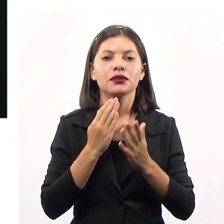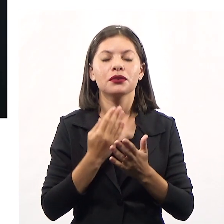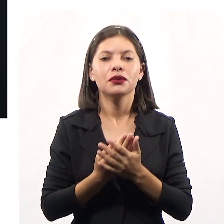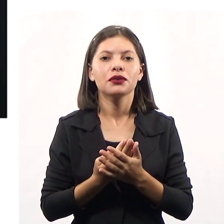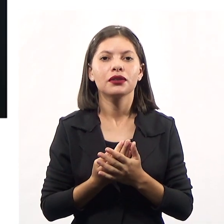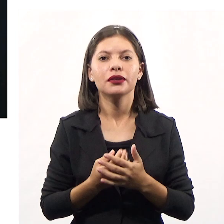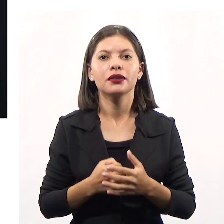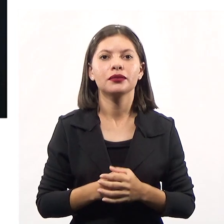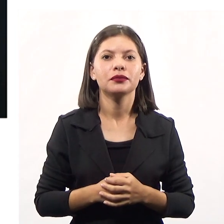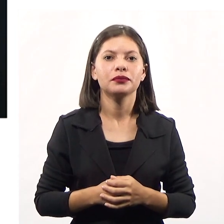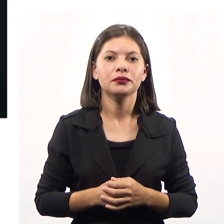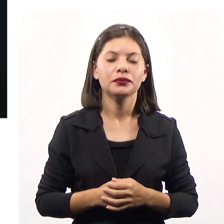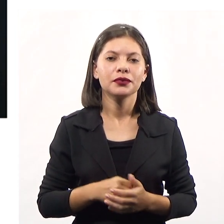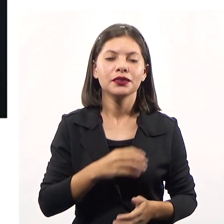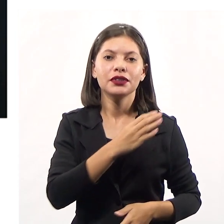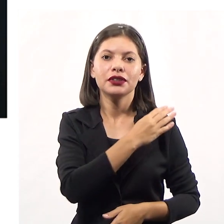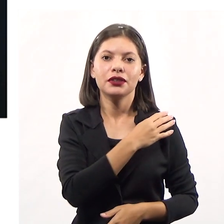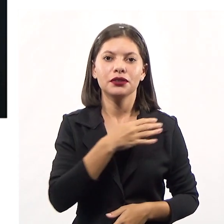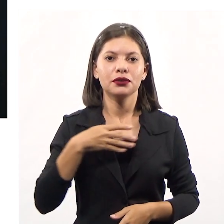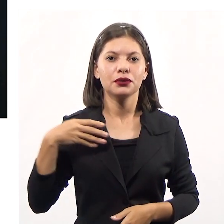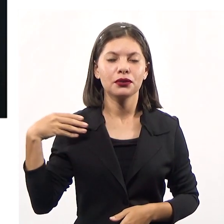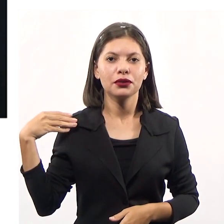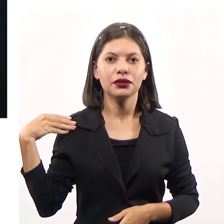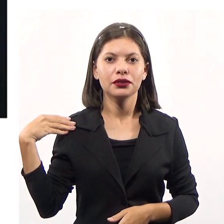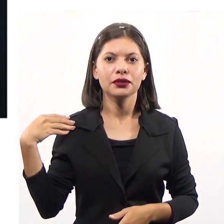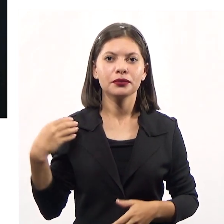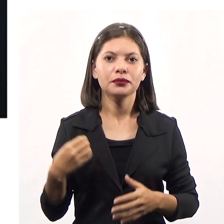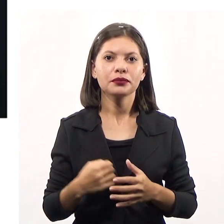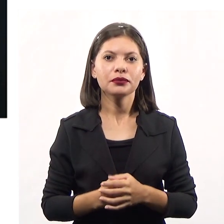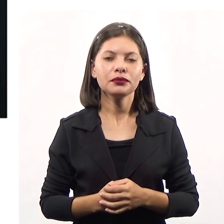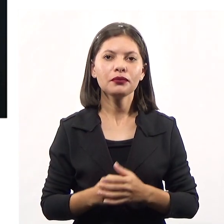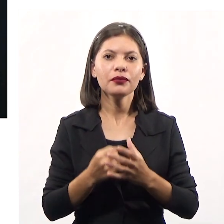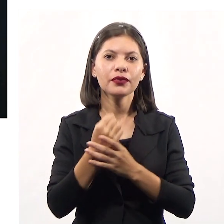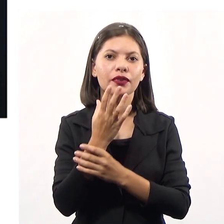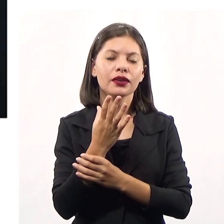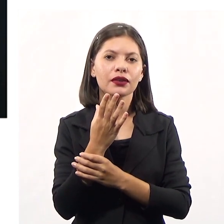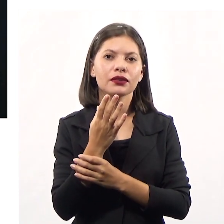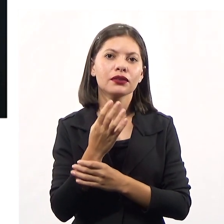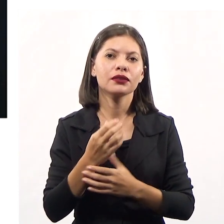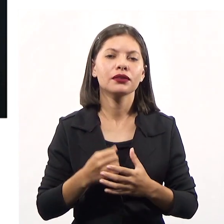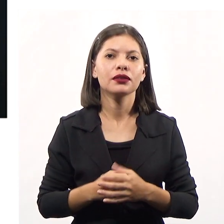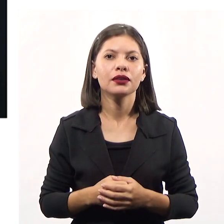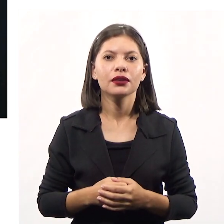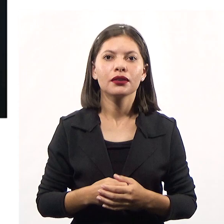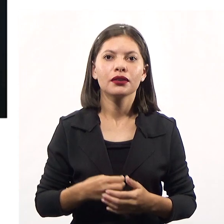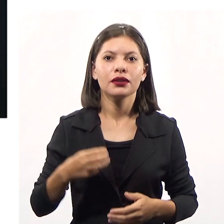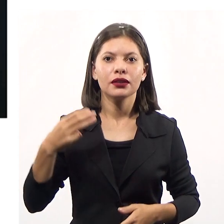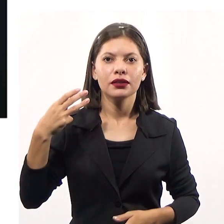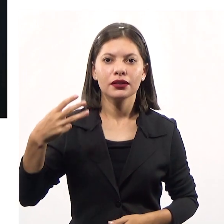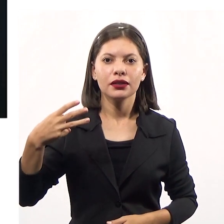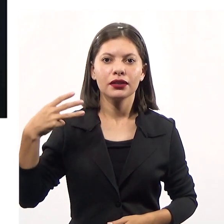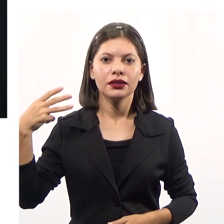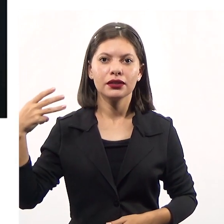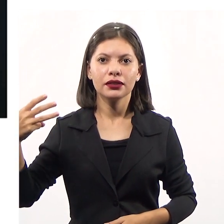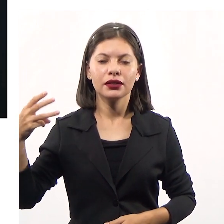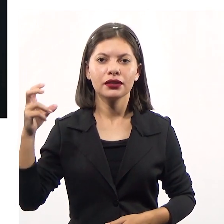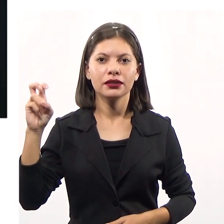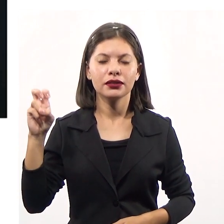escola secundária de Aristóteles, o Liceu, ele foi fundado por volta de 335 a.C.,